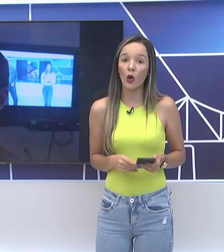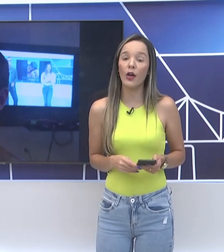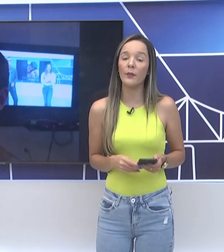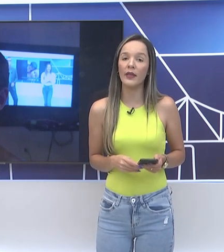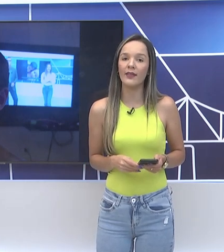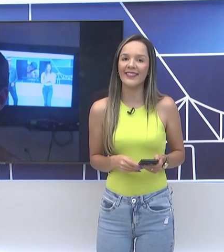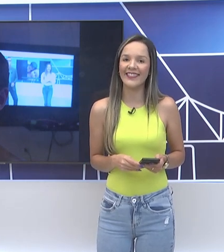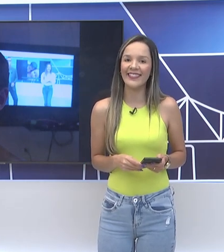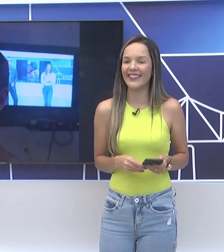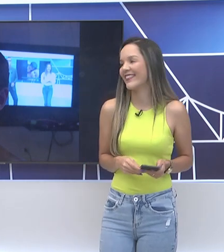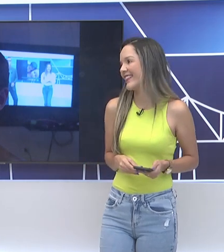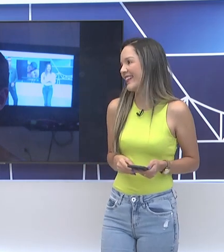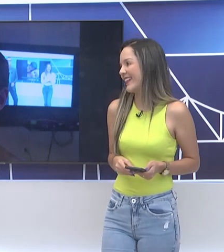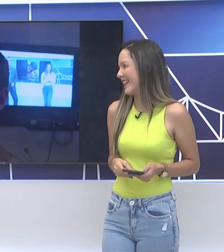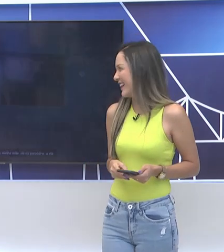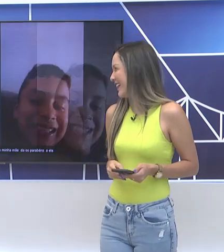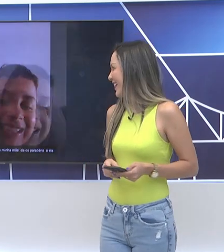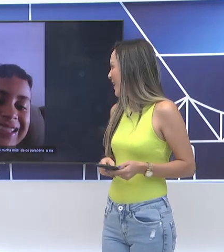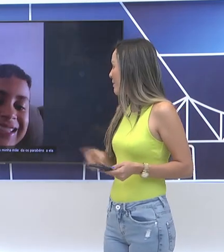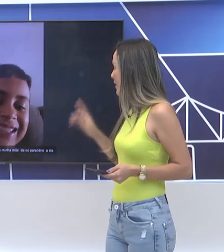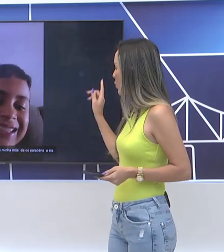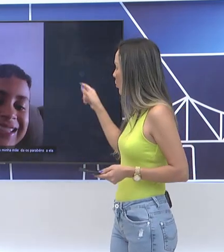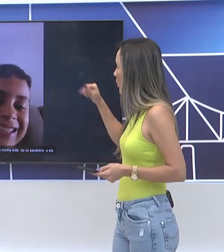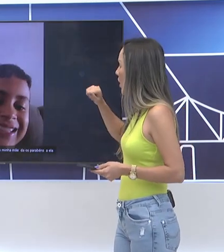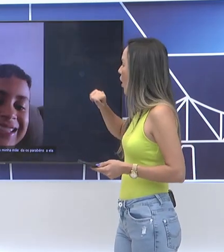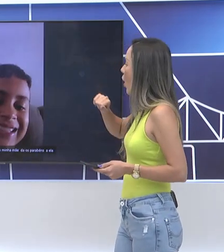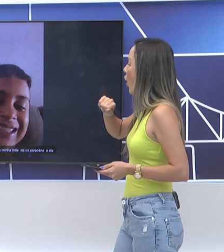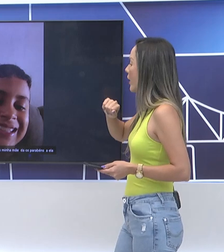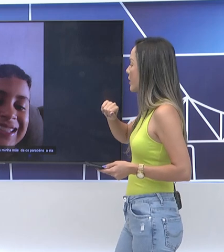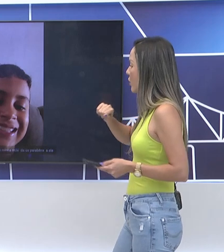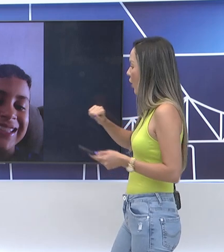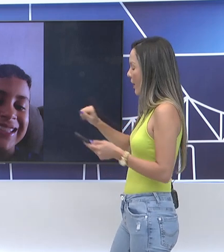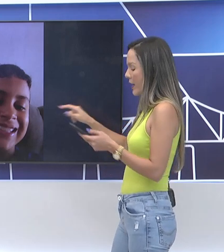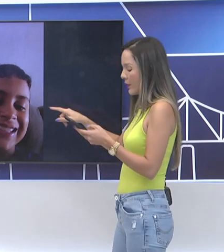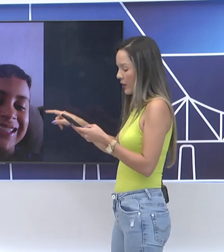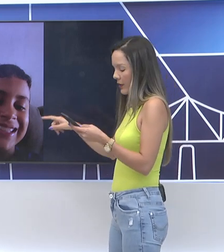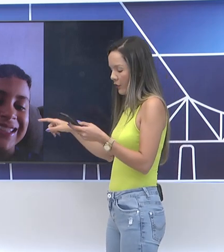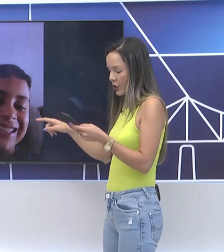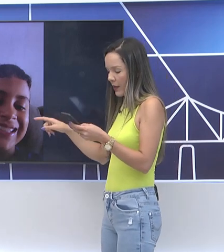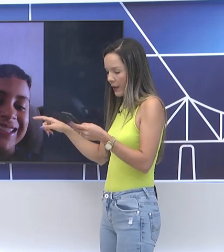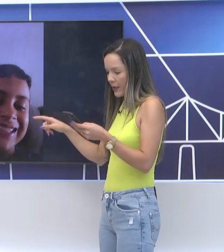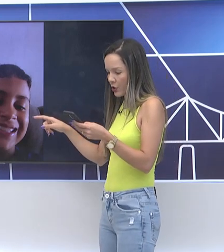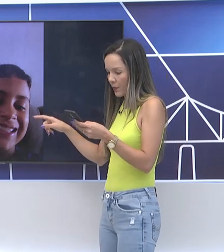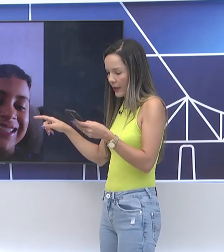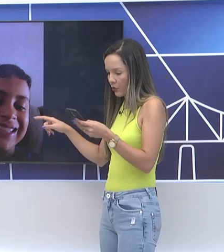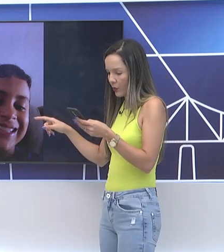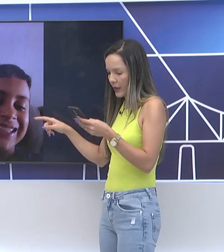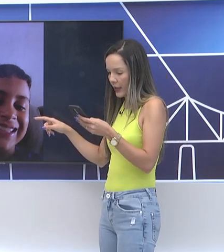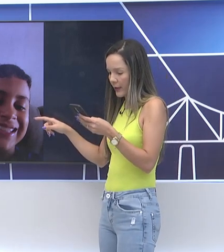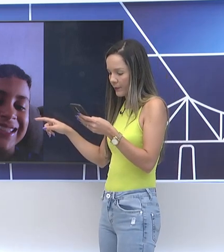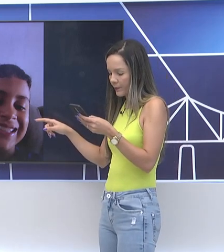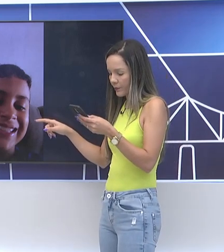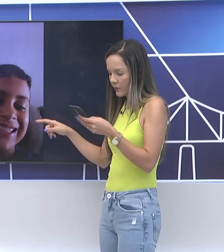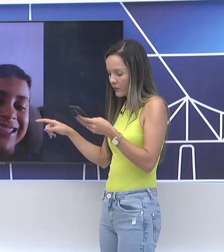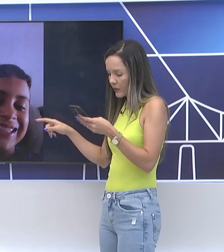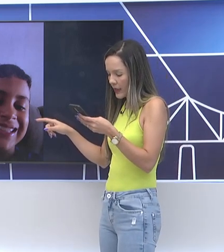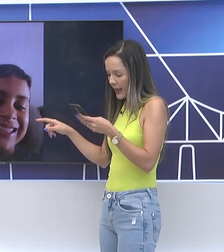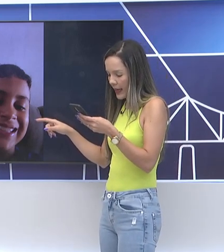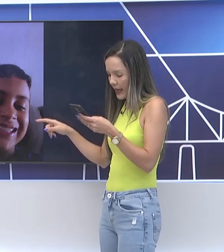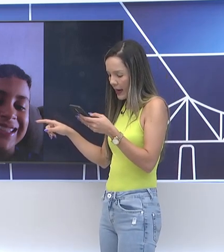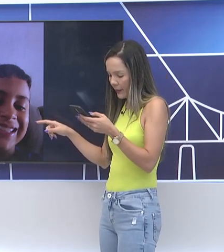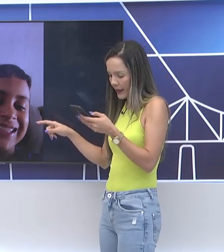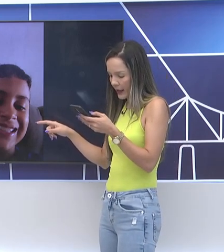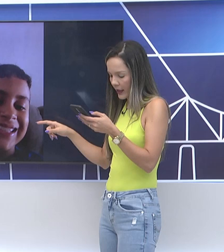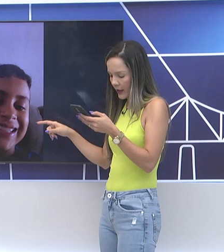Tá enorme. Vai crescendo. Mais um. Mais um. Olha só, ele mandou essa fotinha pra mim, deixa eu pegar o nome dele.